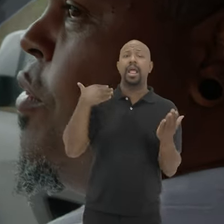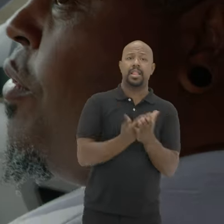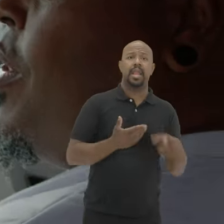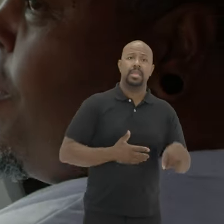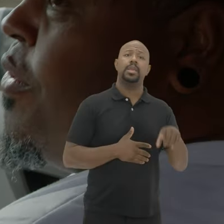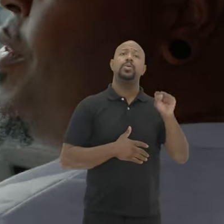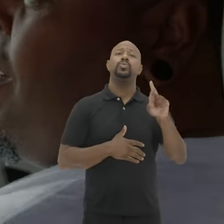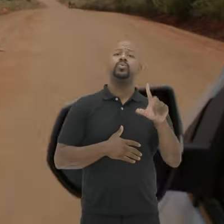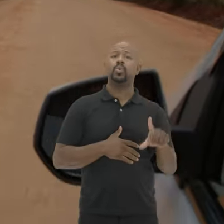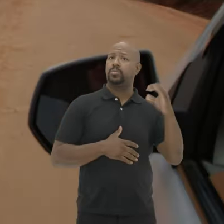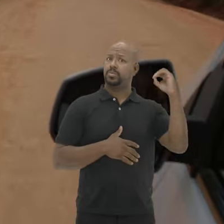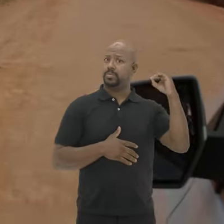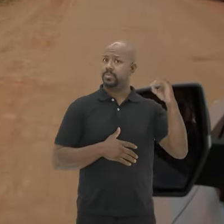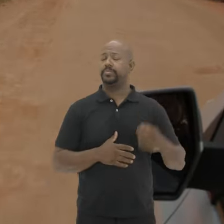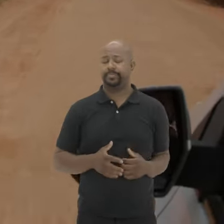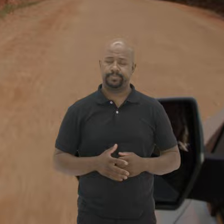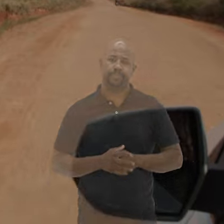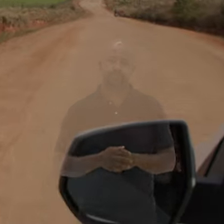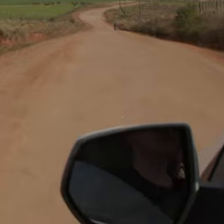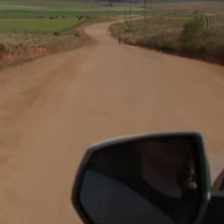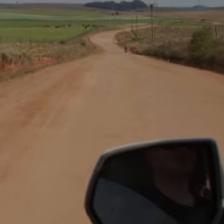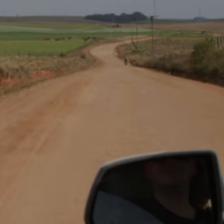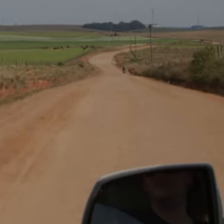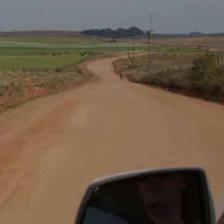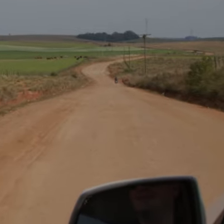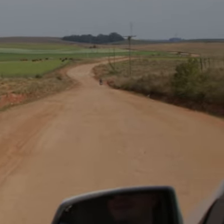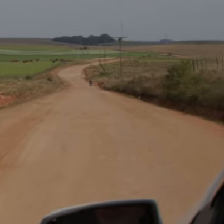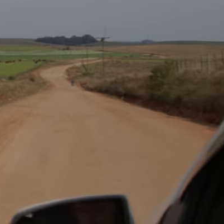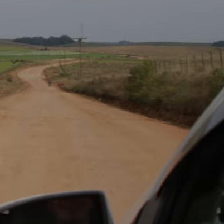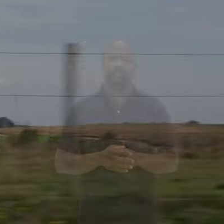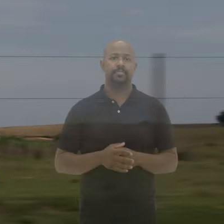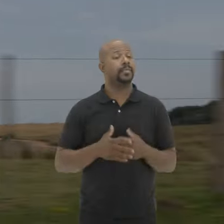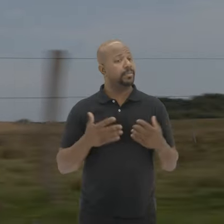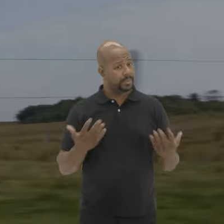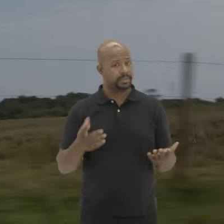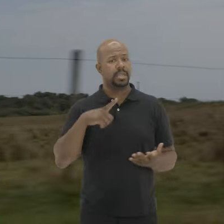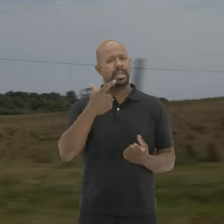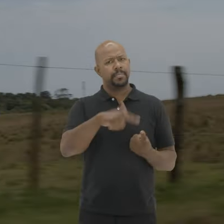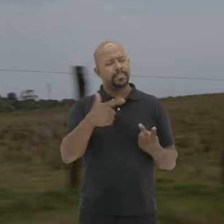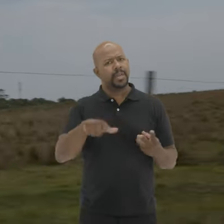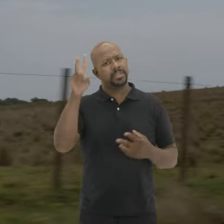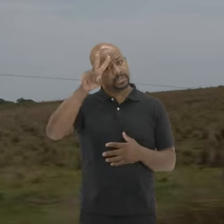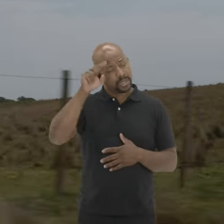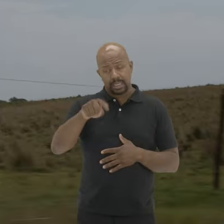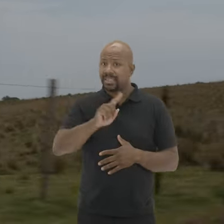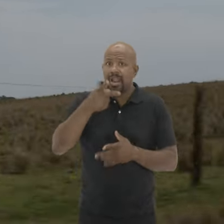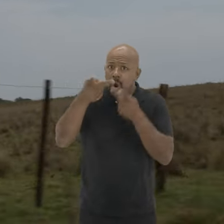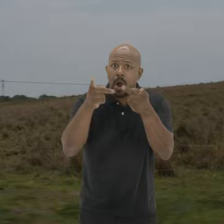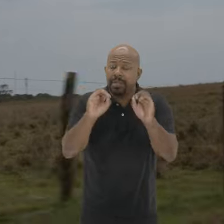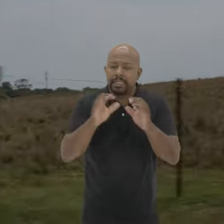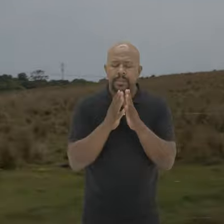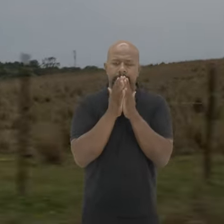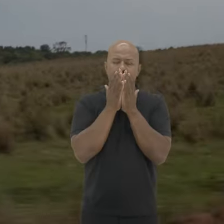o sul do Rio Grande do Sul estrada de chão e Campo aberto pois eles já tem mais outra história que nós